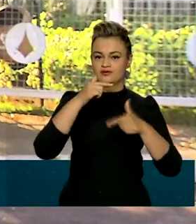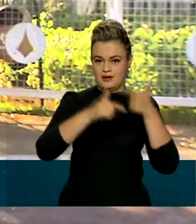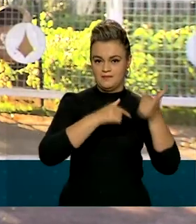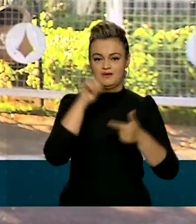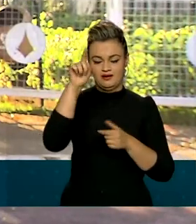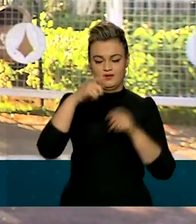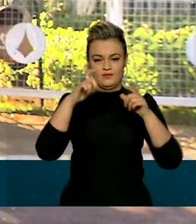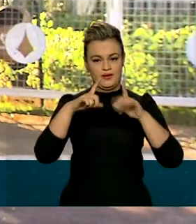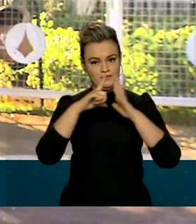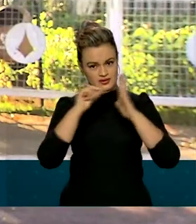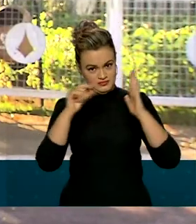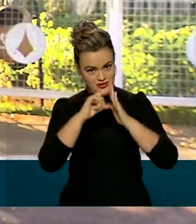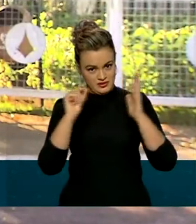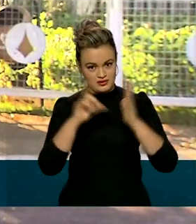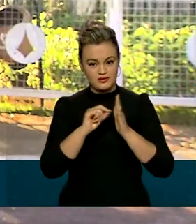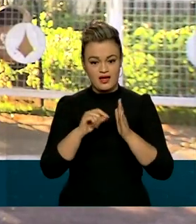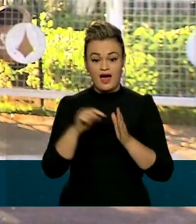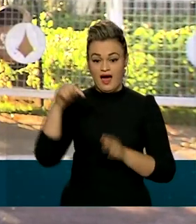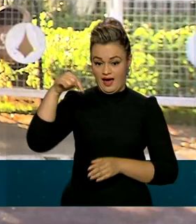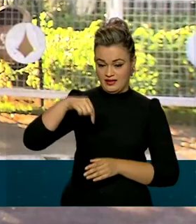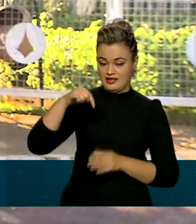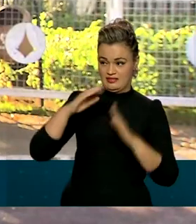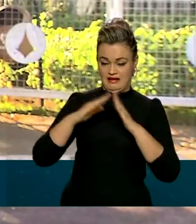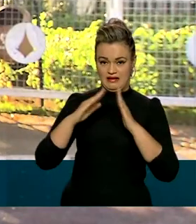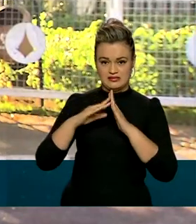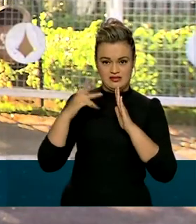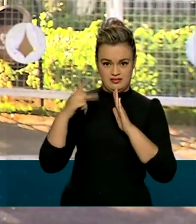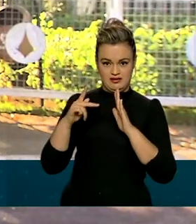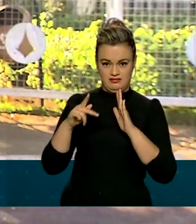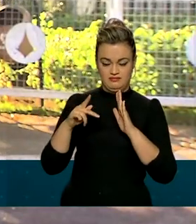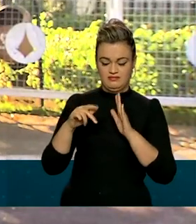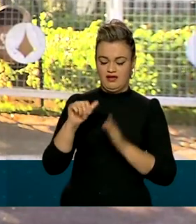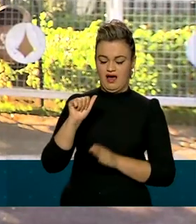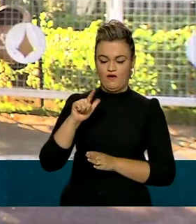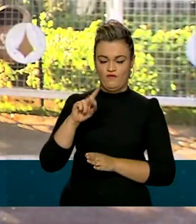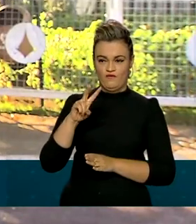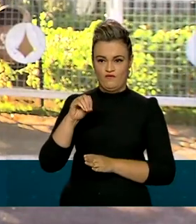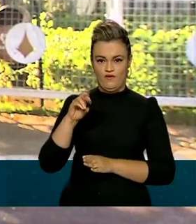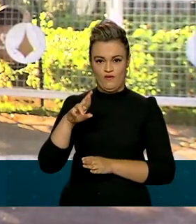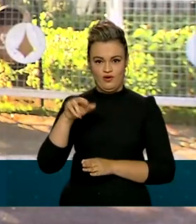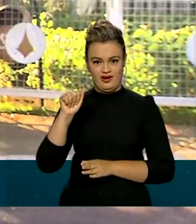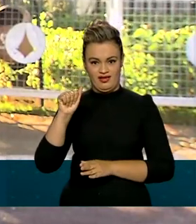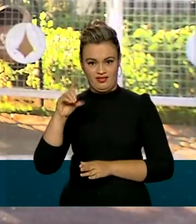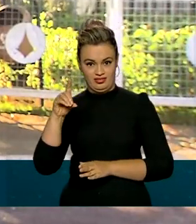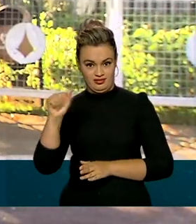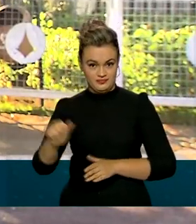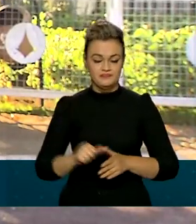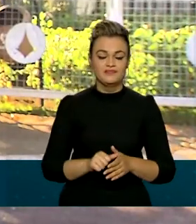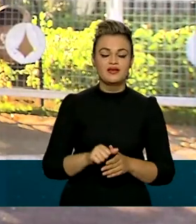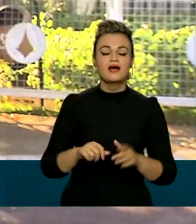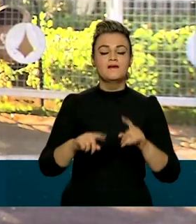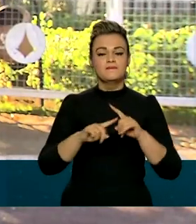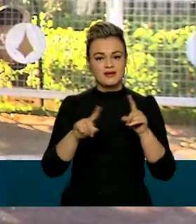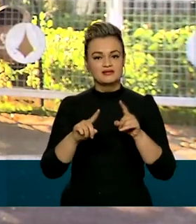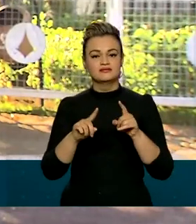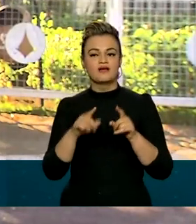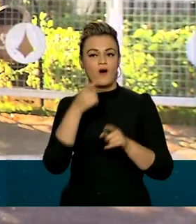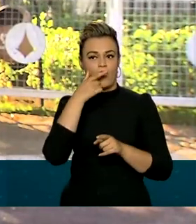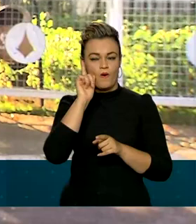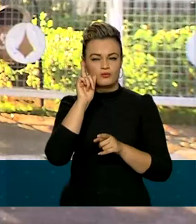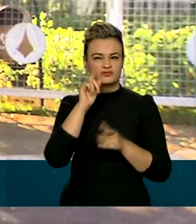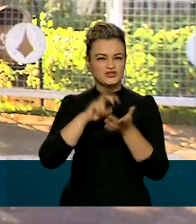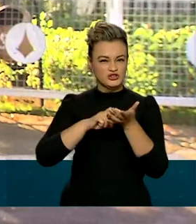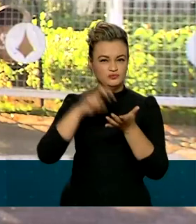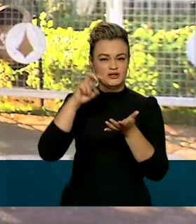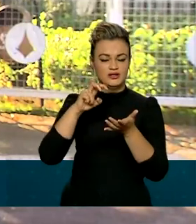Palácio do Planalto. Por enquanto, ele está aqui na residência oficial, no Palácio da Alvorada, mas o presidente Bolsonaro recebeu alta ontem